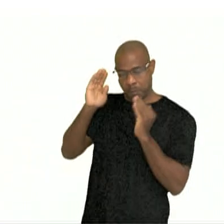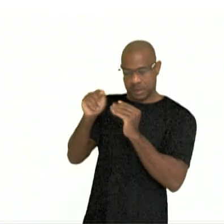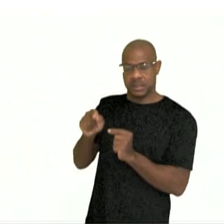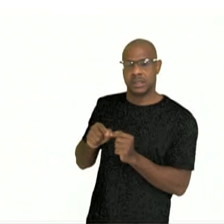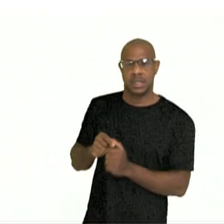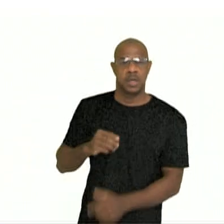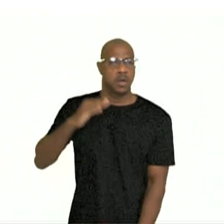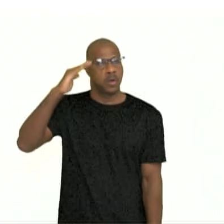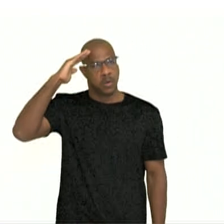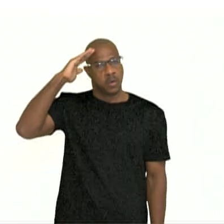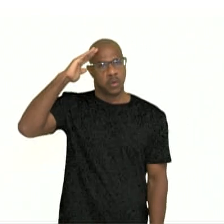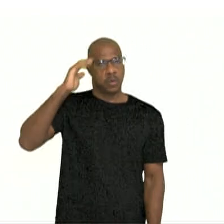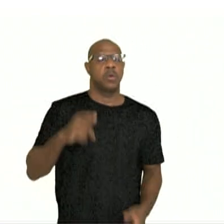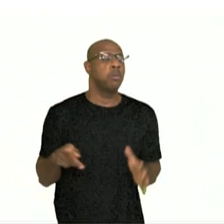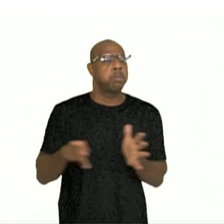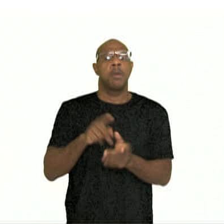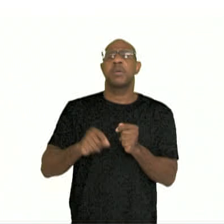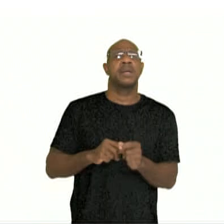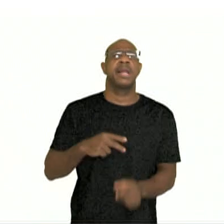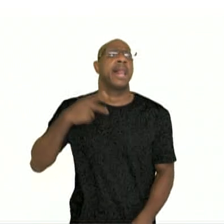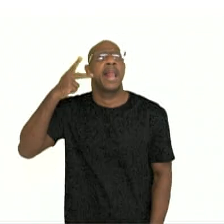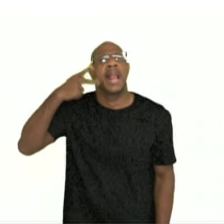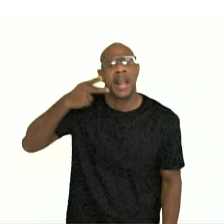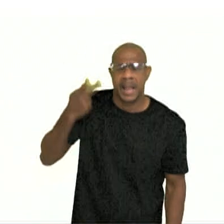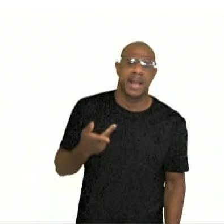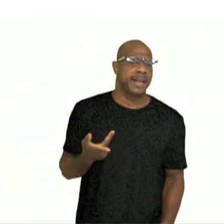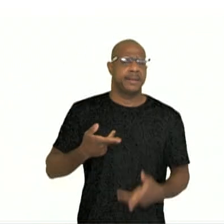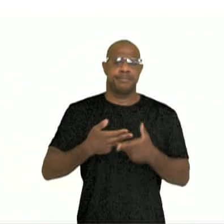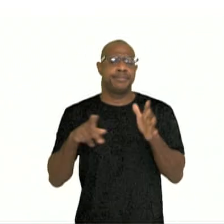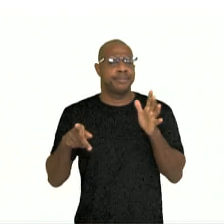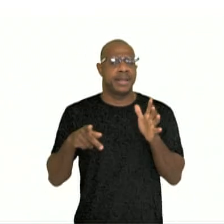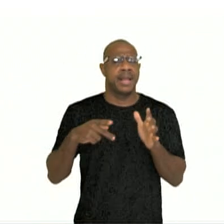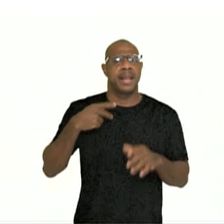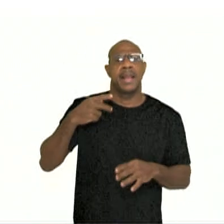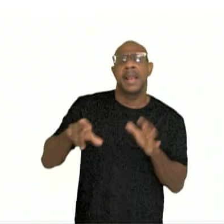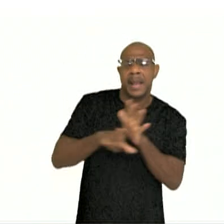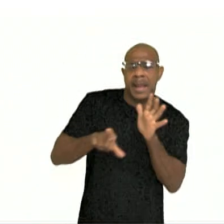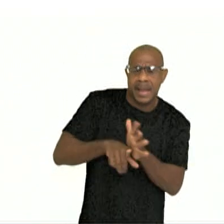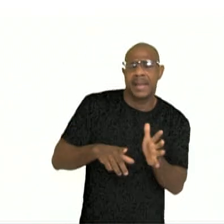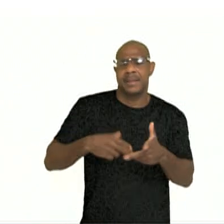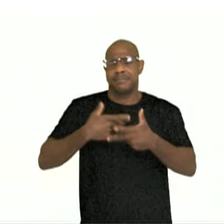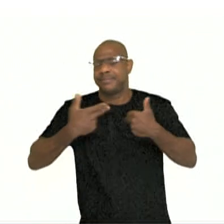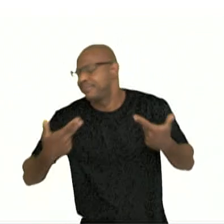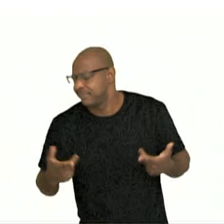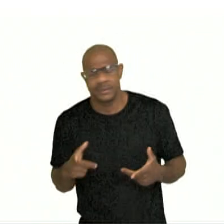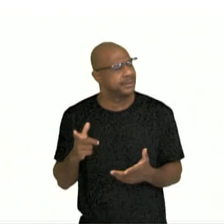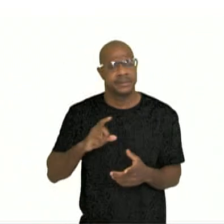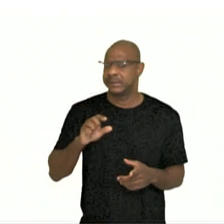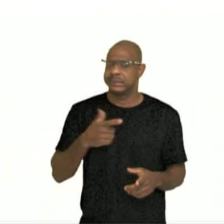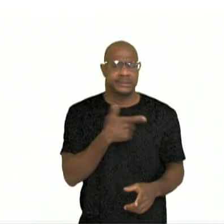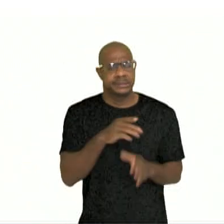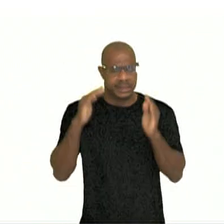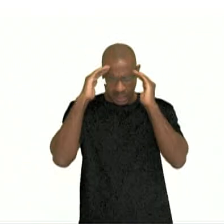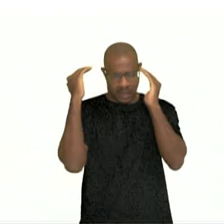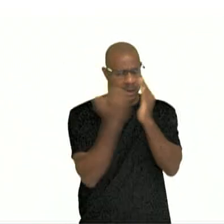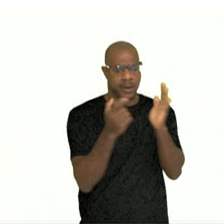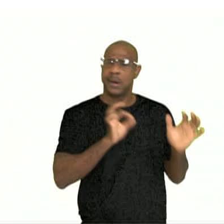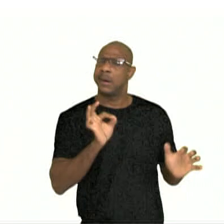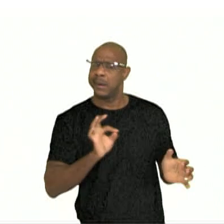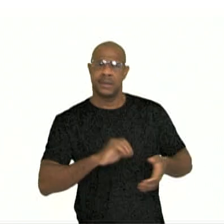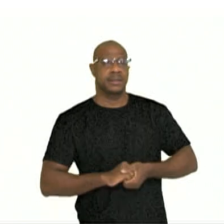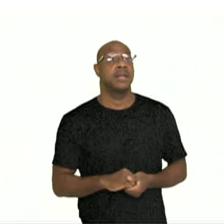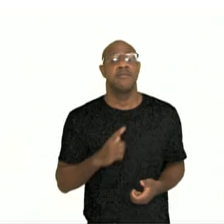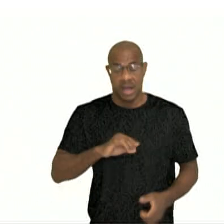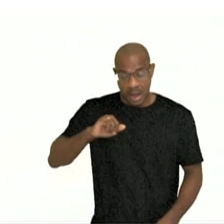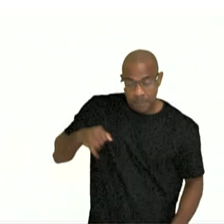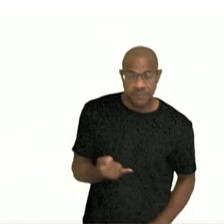próprio Senado, as próprias leis da República Romana. Então, os comandantes vão ter mais influência no exército. Ele vai aproveitar disso, desse apoio